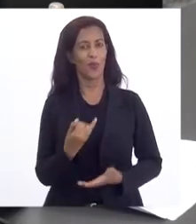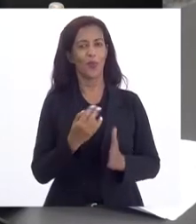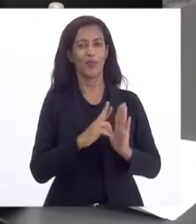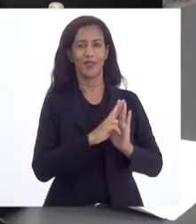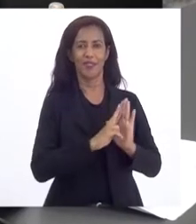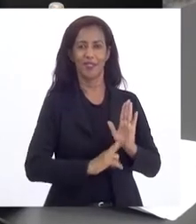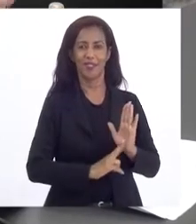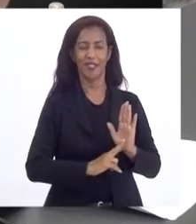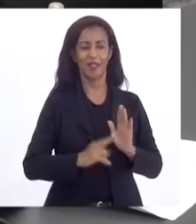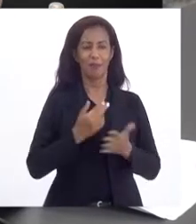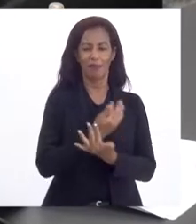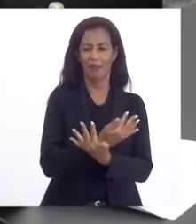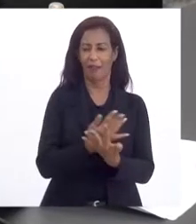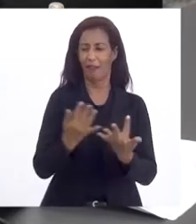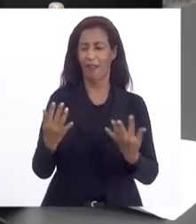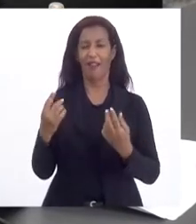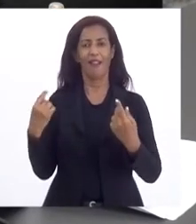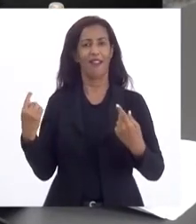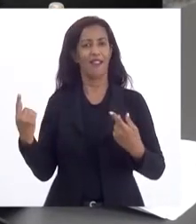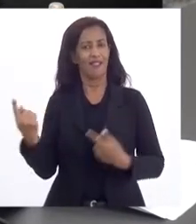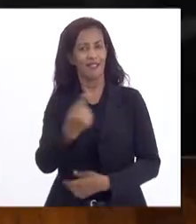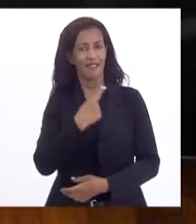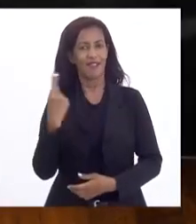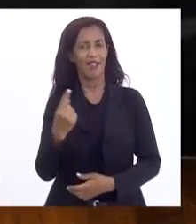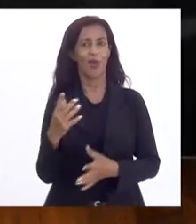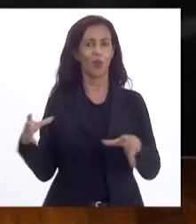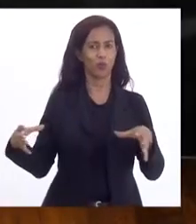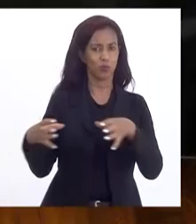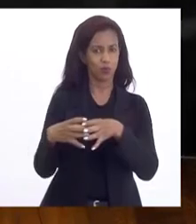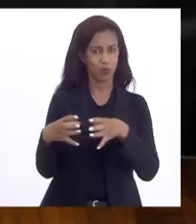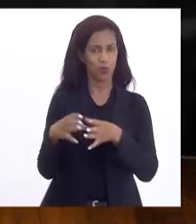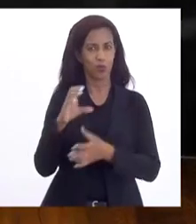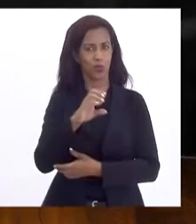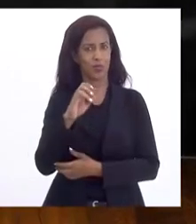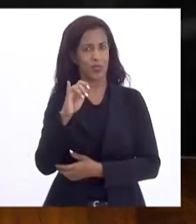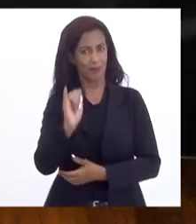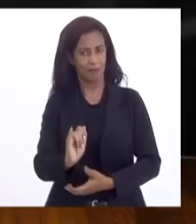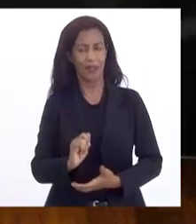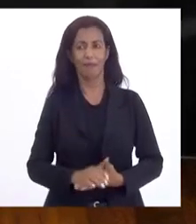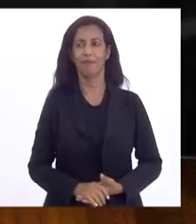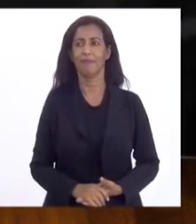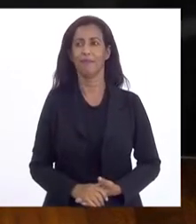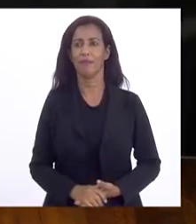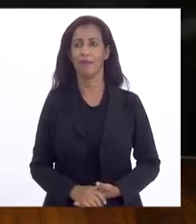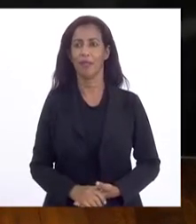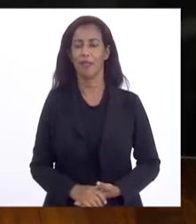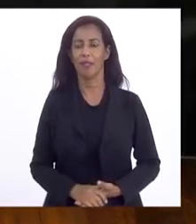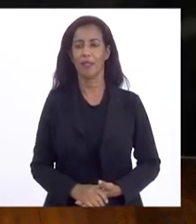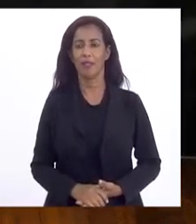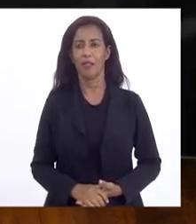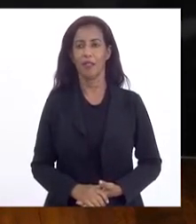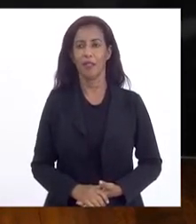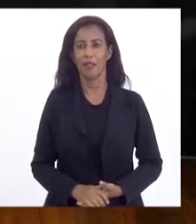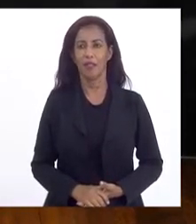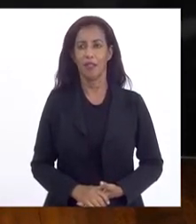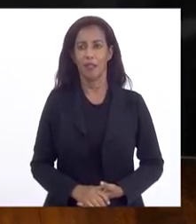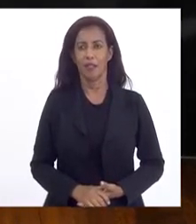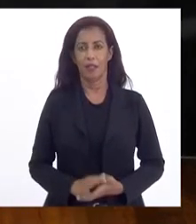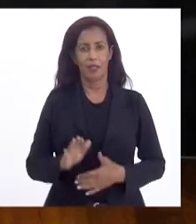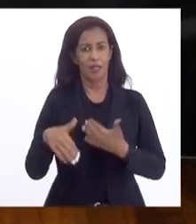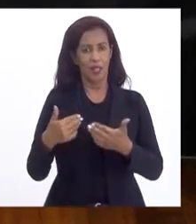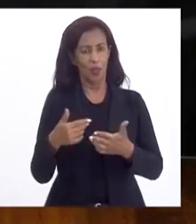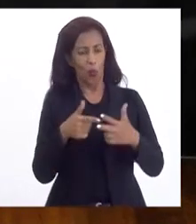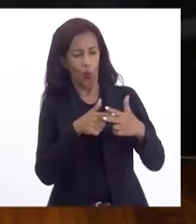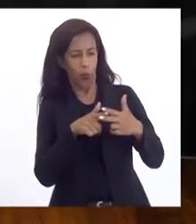relator e a várias mãos, o deputado Acelio é membro também da CPI. Foi, e logo alguns